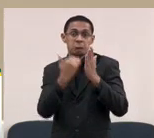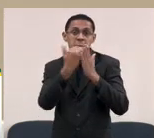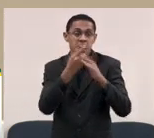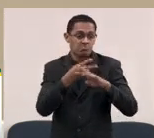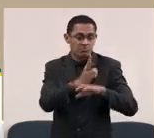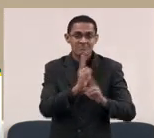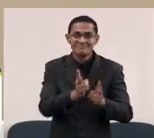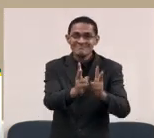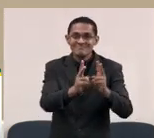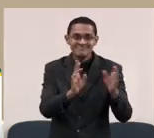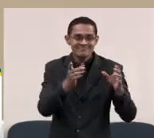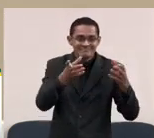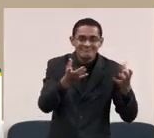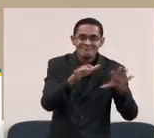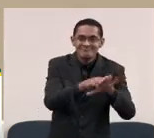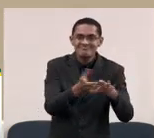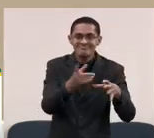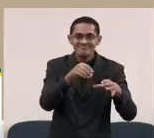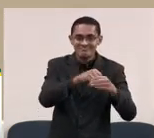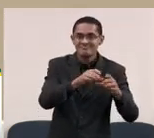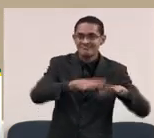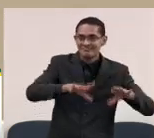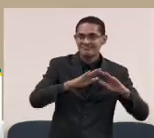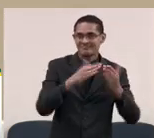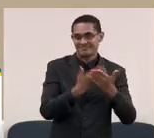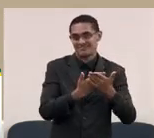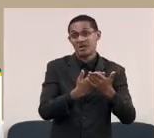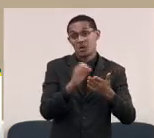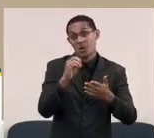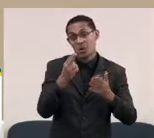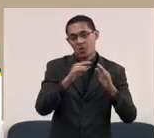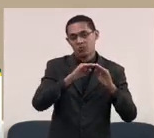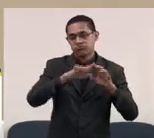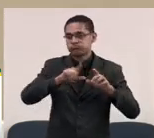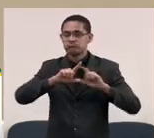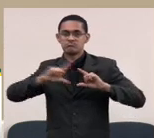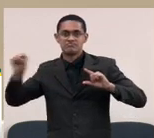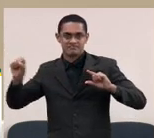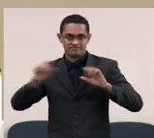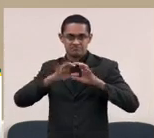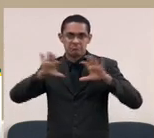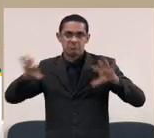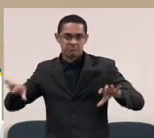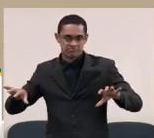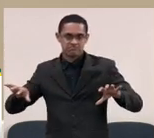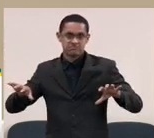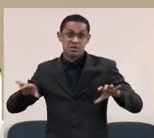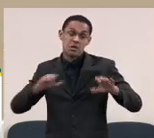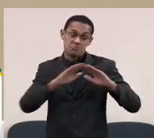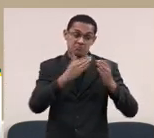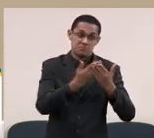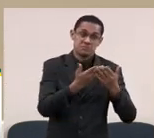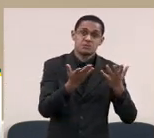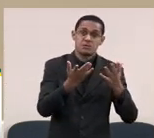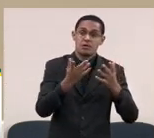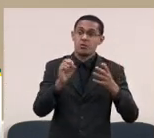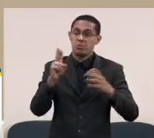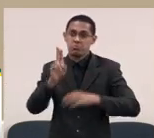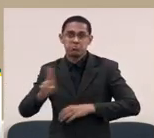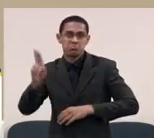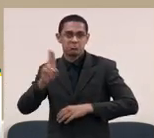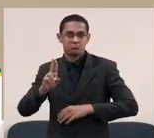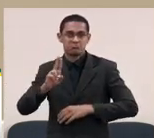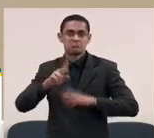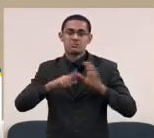geral, incluindo o espaço universitário, onde a evasão é muito grande, ou de acolher, ou de mostrar para